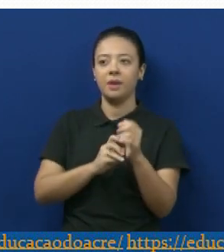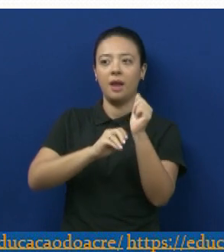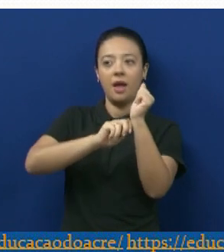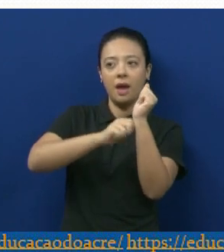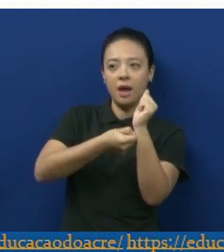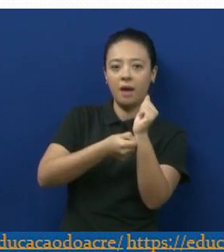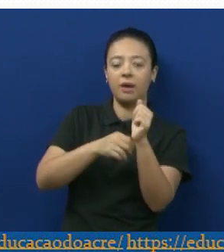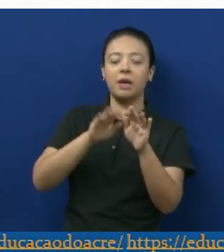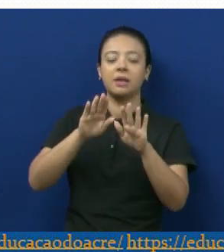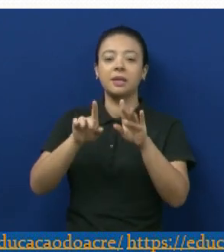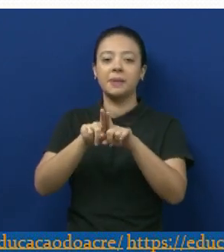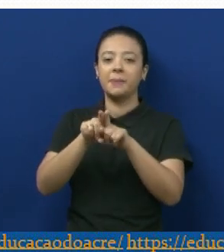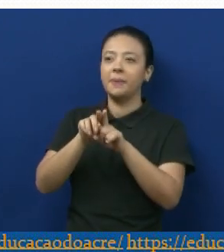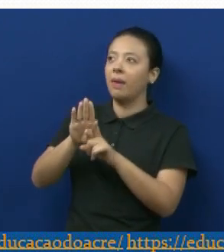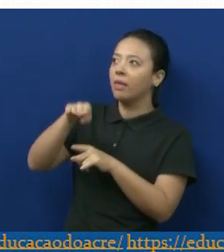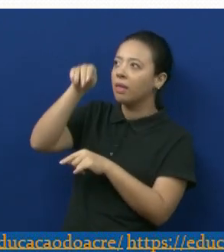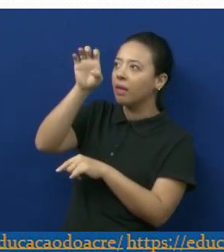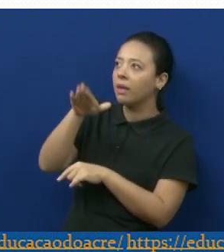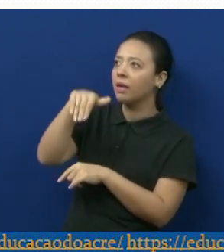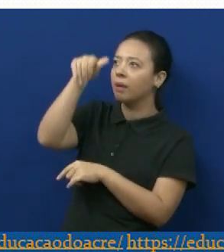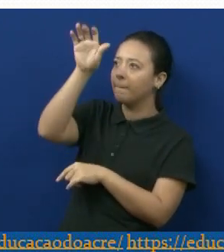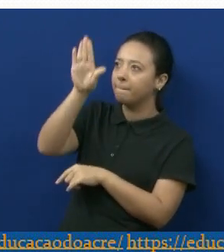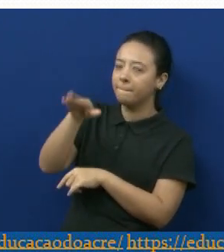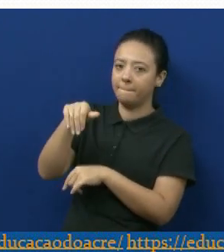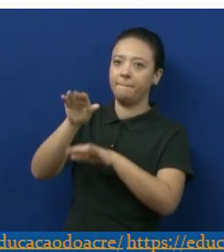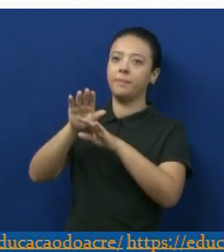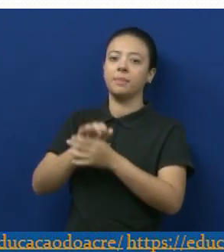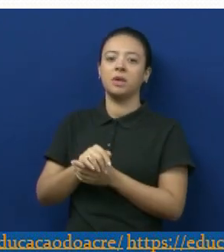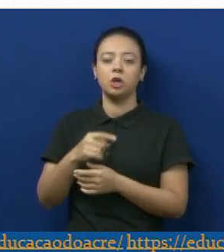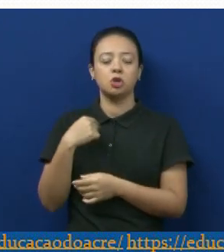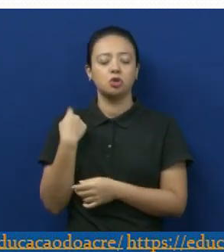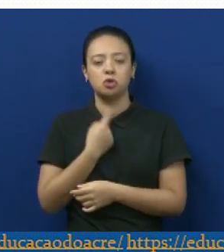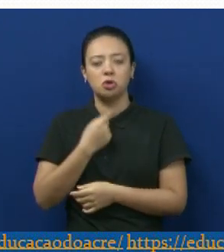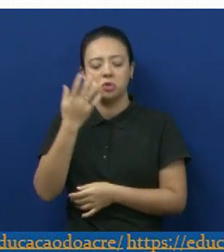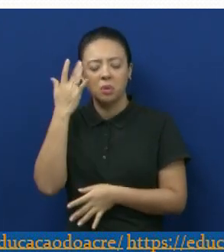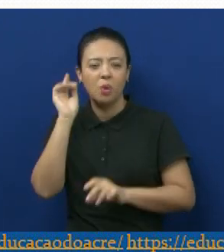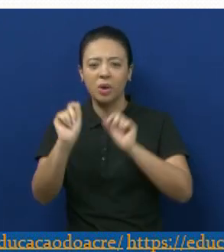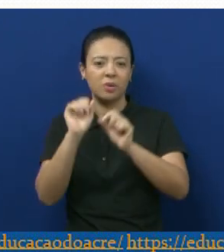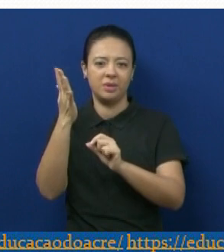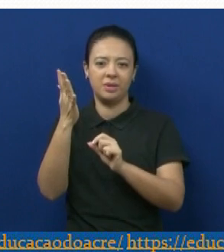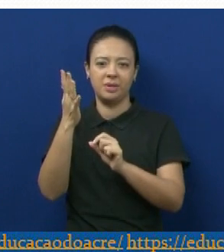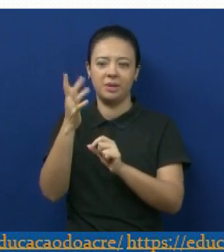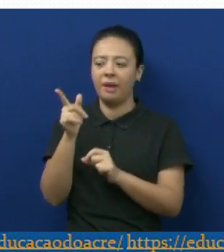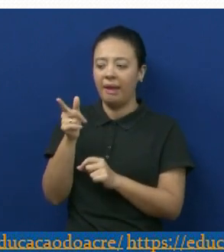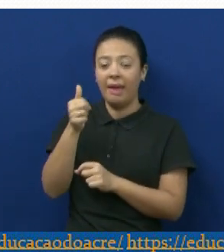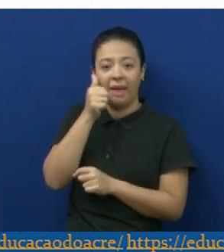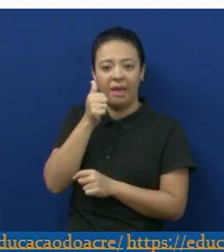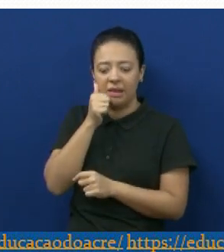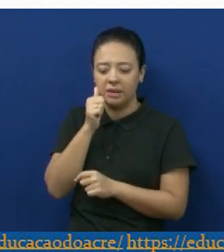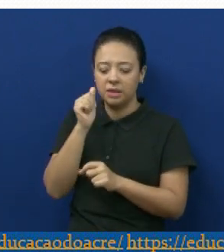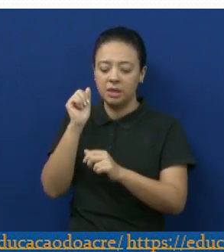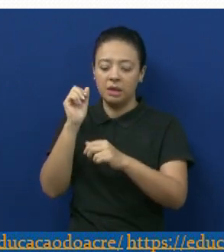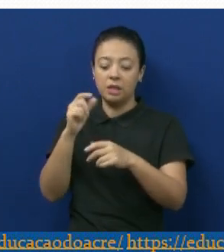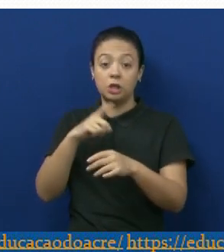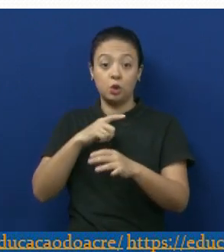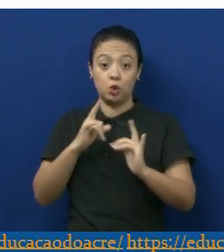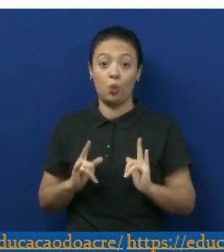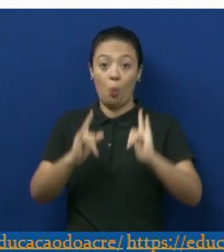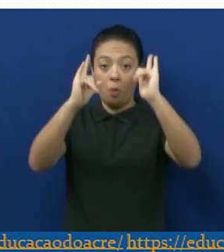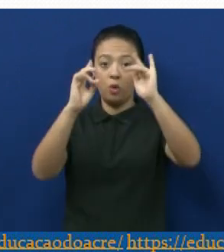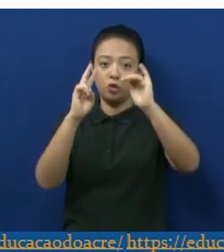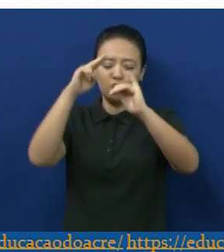que o seu amado ou a sua amada vai muito além dos sentidos reais da palavra. A próxima